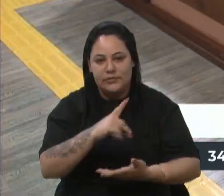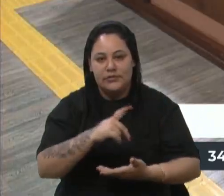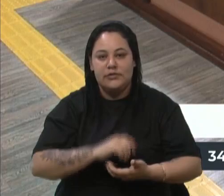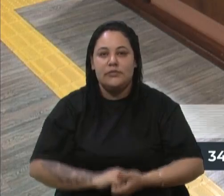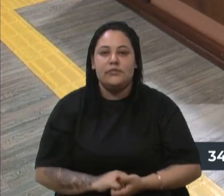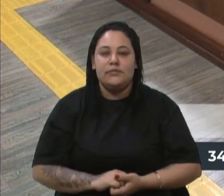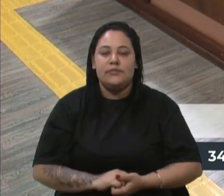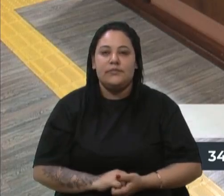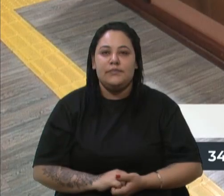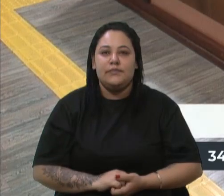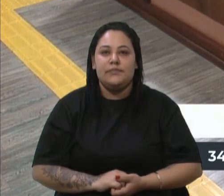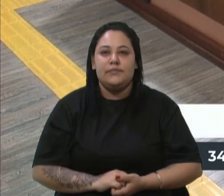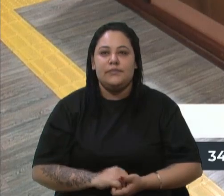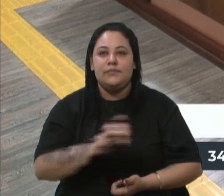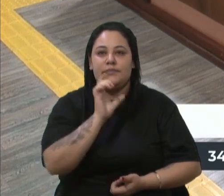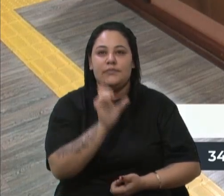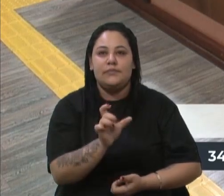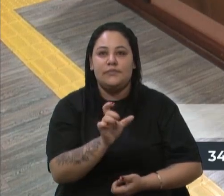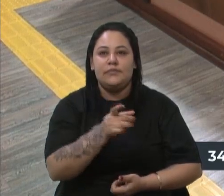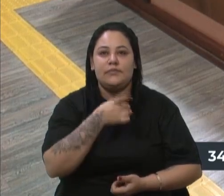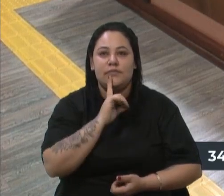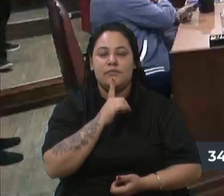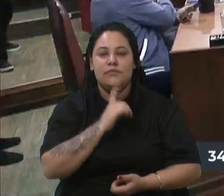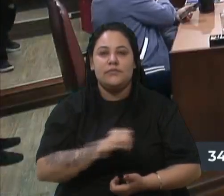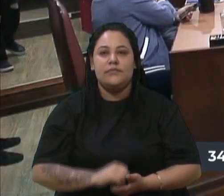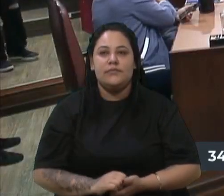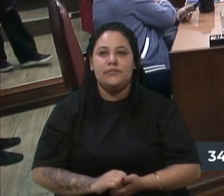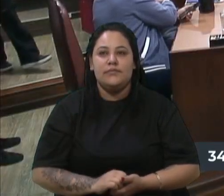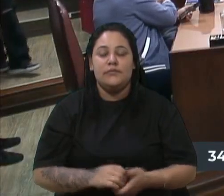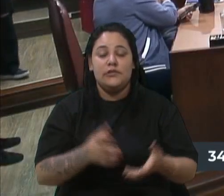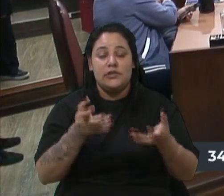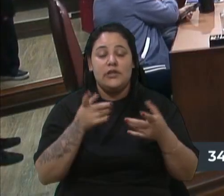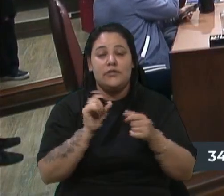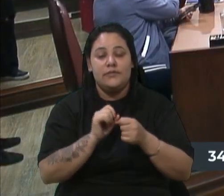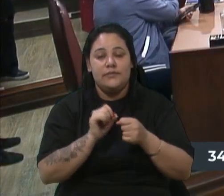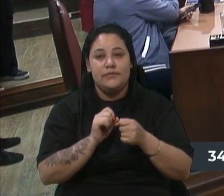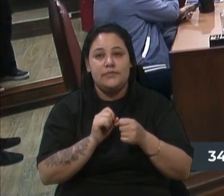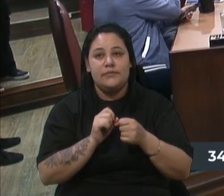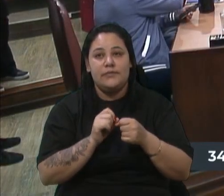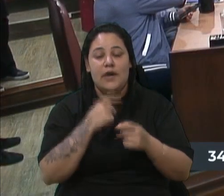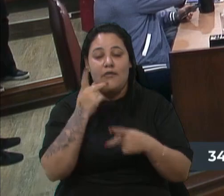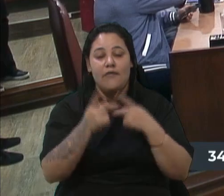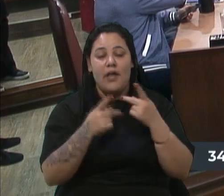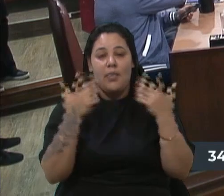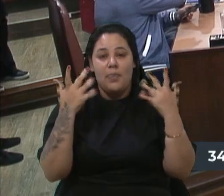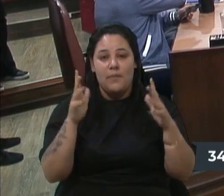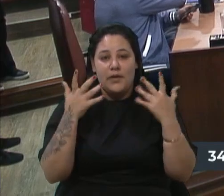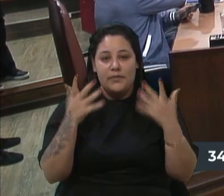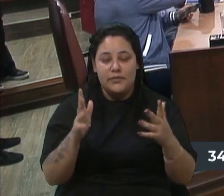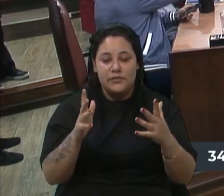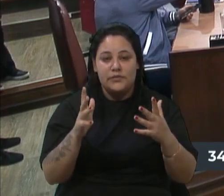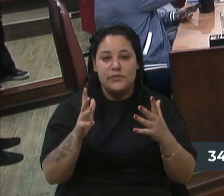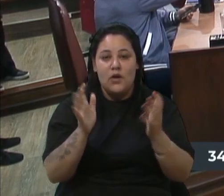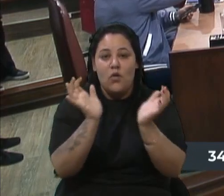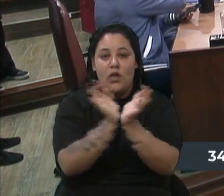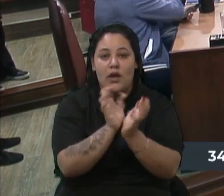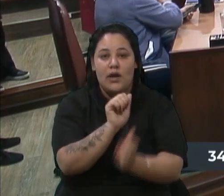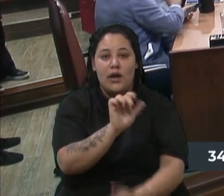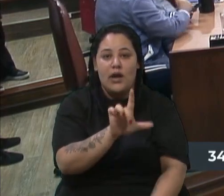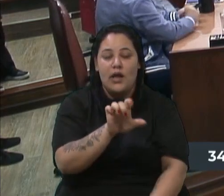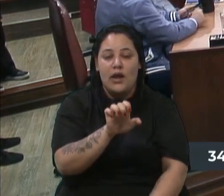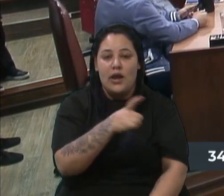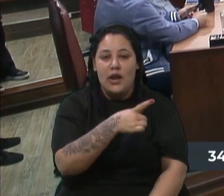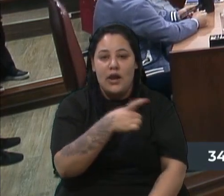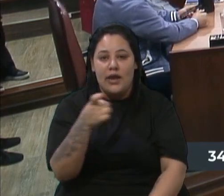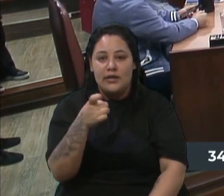Alberto meneguçu Presidente eu quero fazer um voto de congratulações é o colega jornalista Alex Schneider o Alex